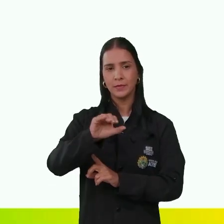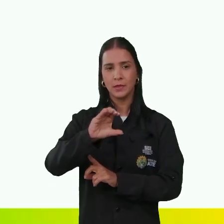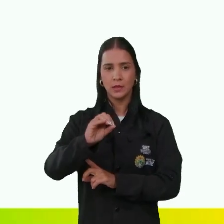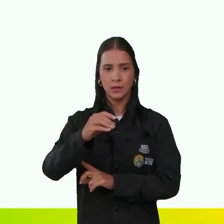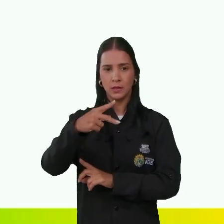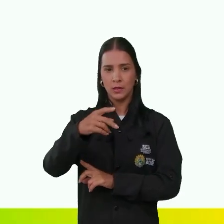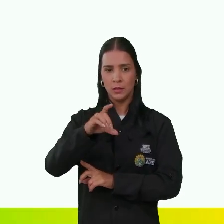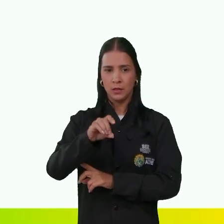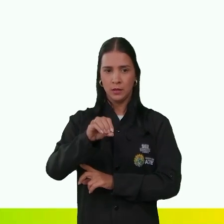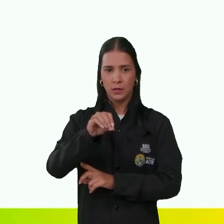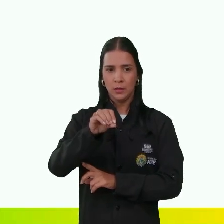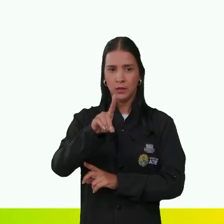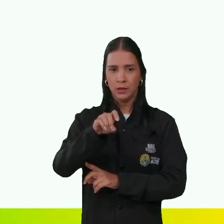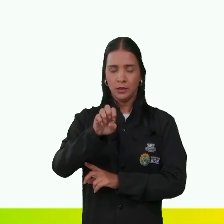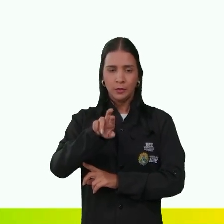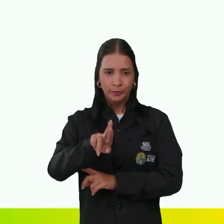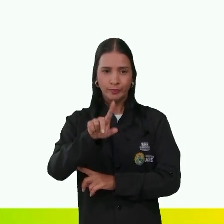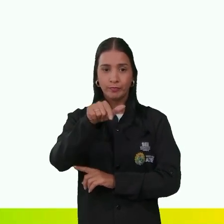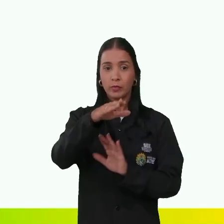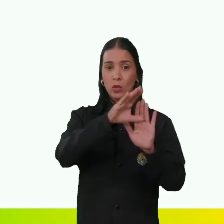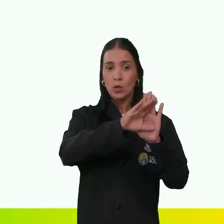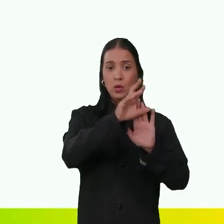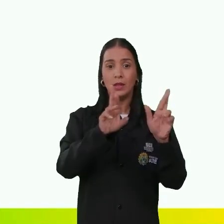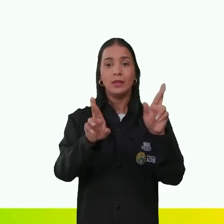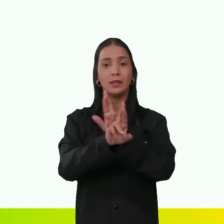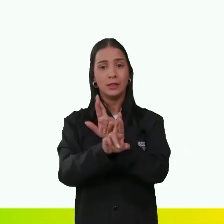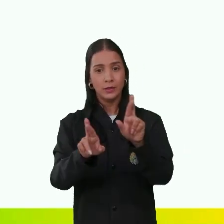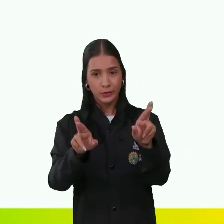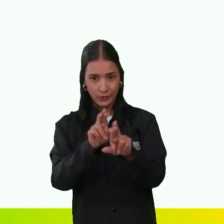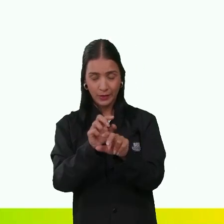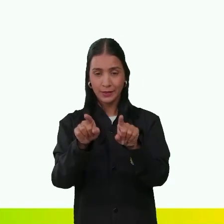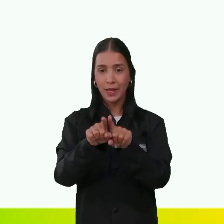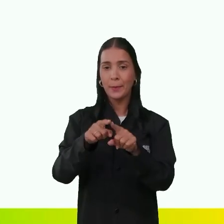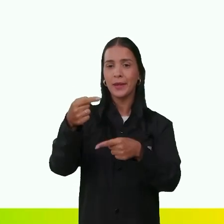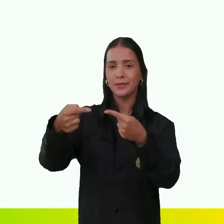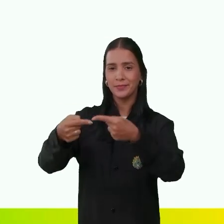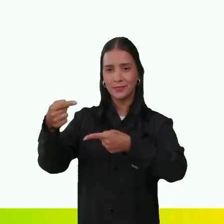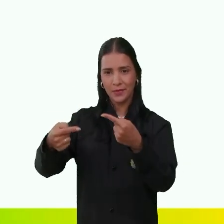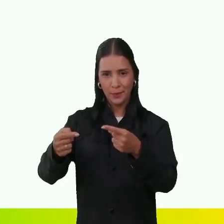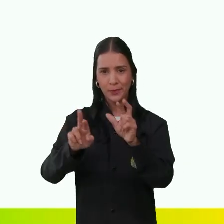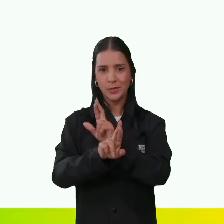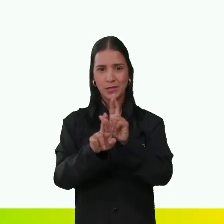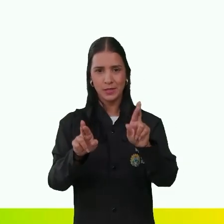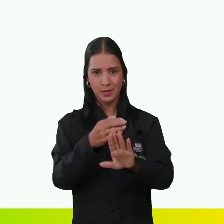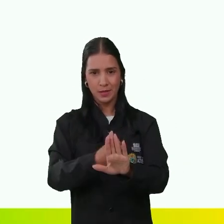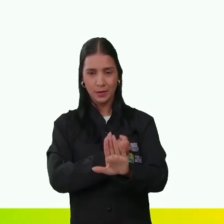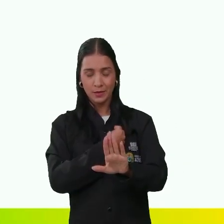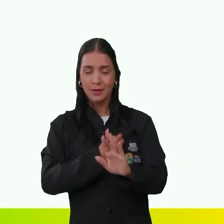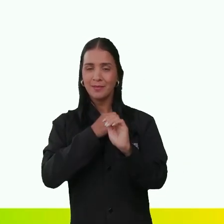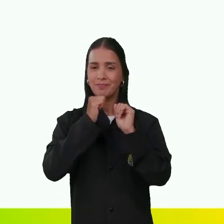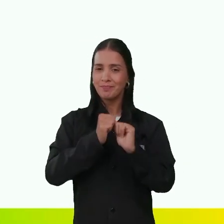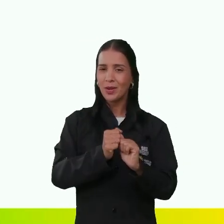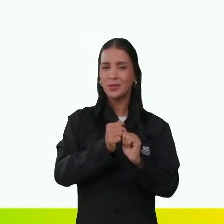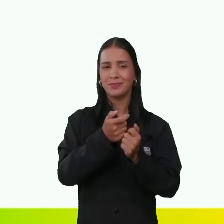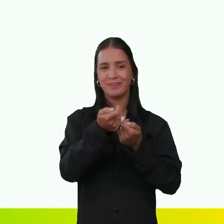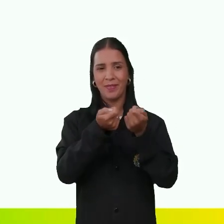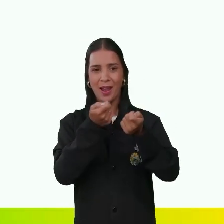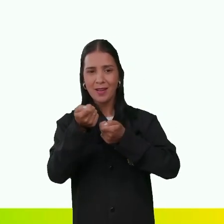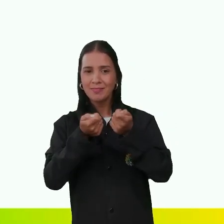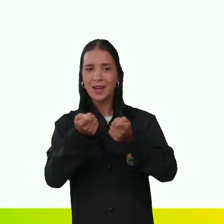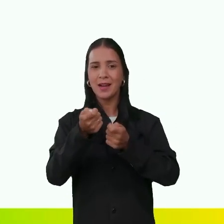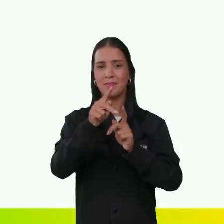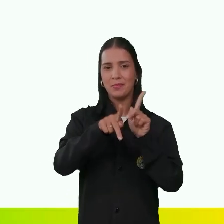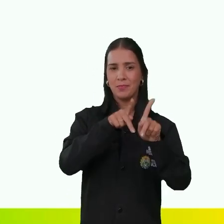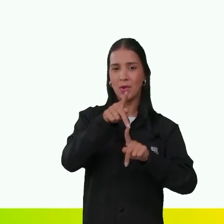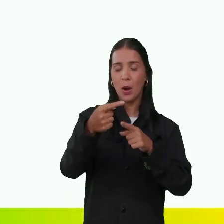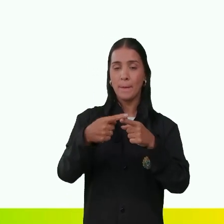conceito relacionado à biopolítica, pode ser usado para manipular a população, controlando seus